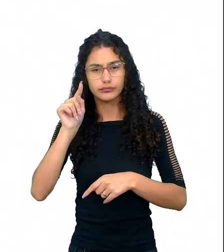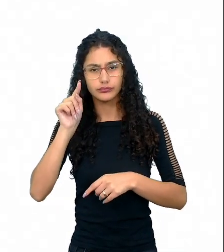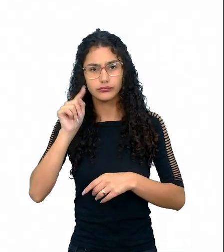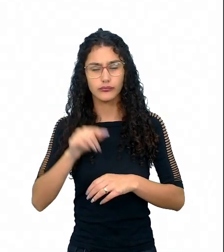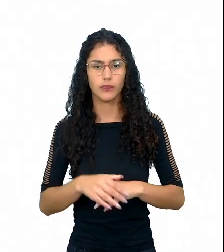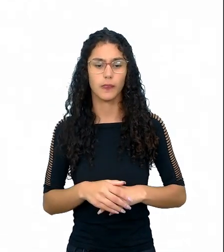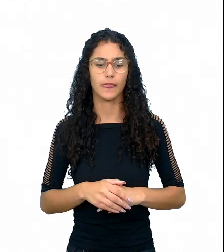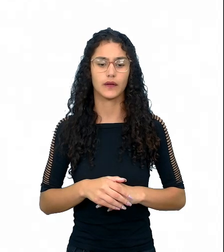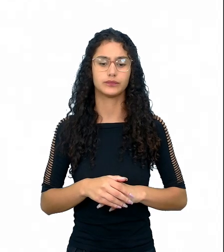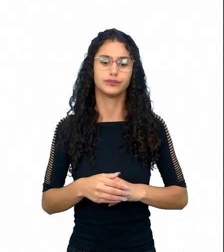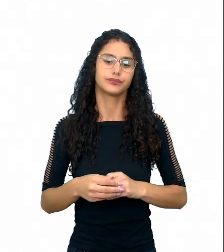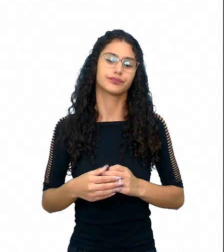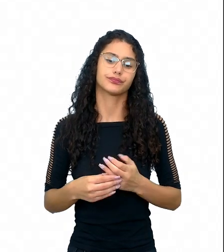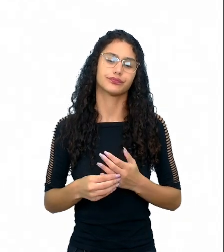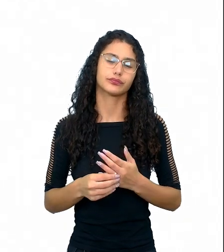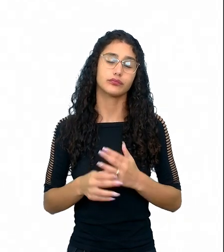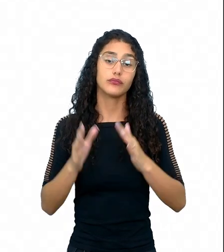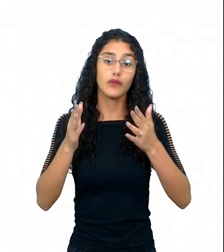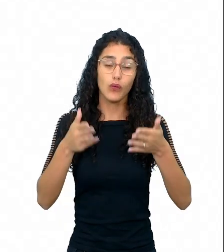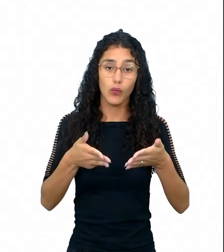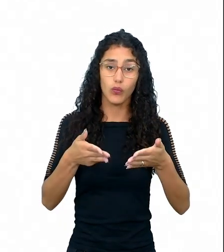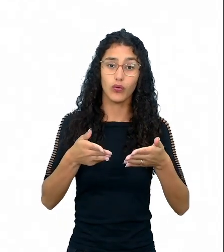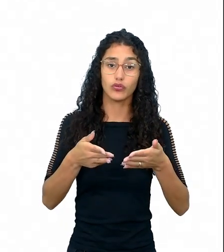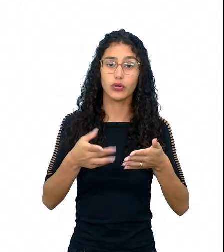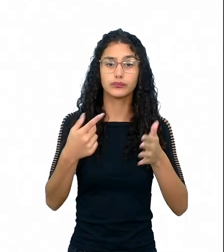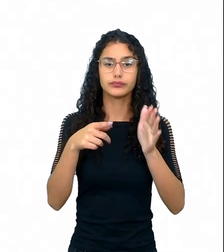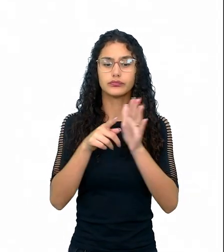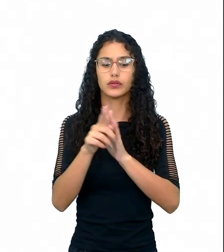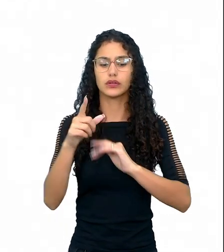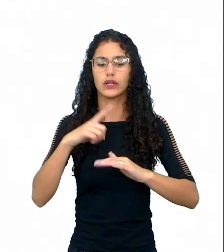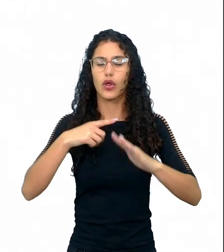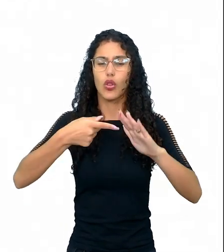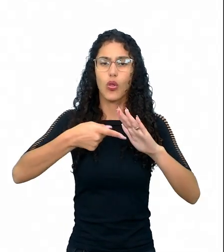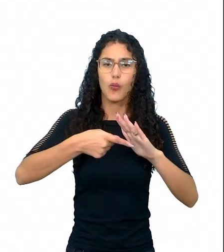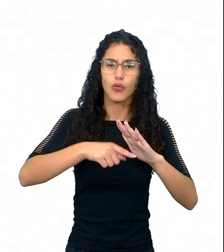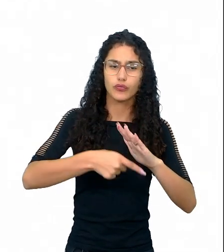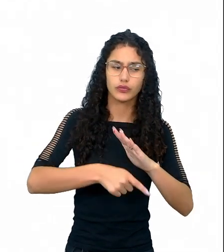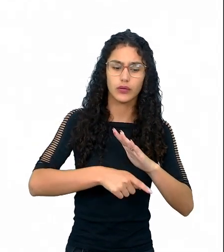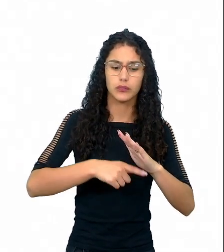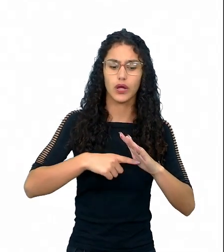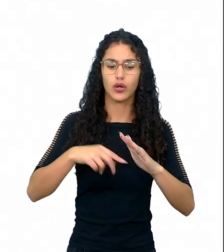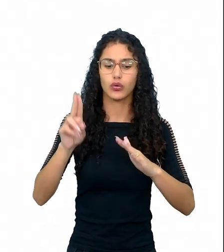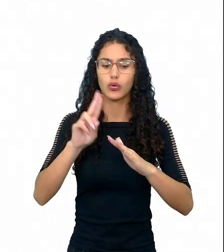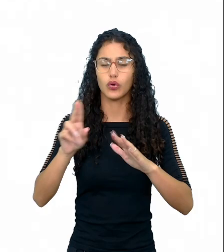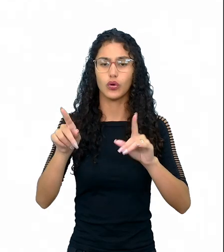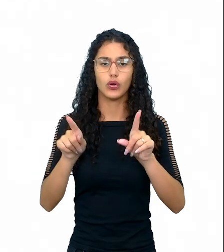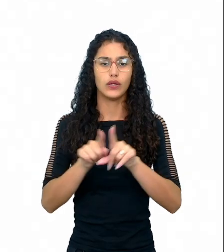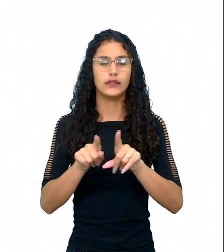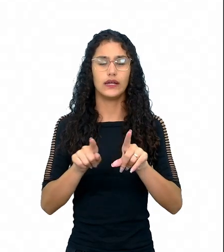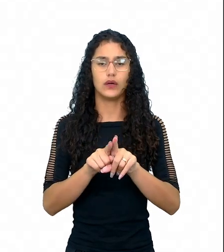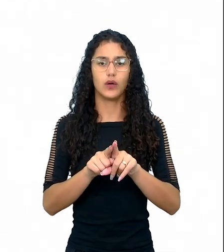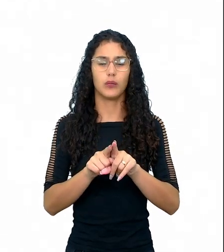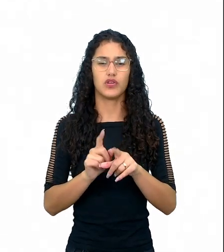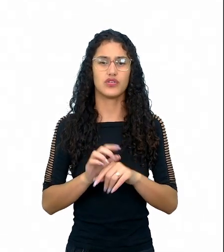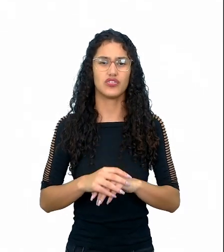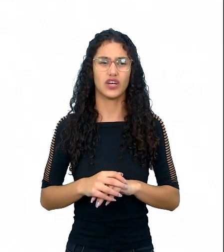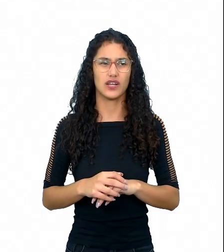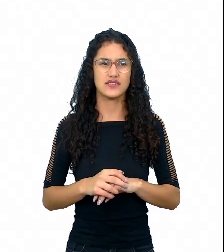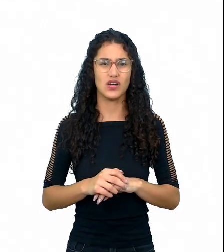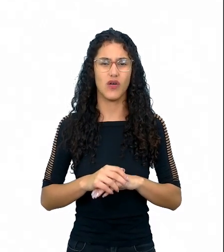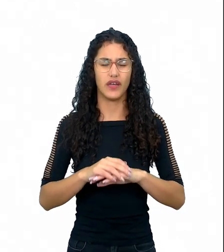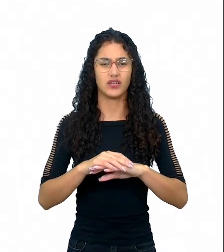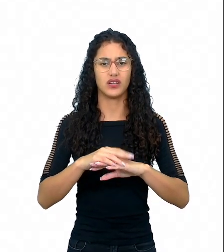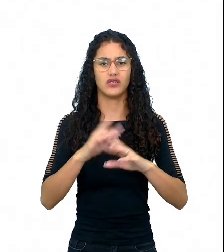que letramento hoje é essa questão do aprofundamento, né, dos usos que nós temos